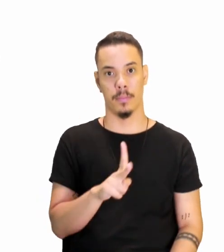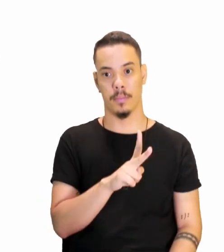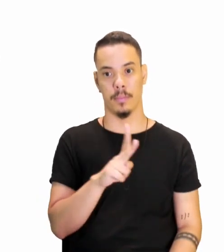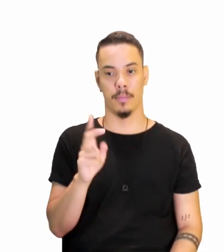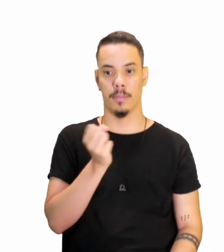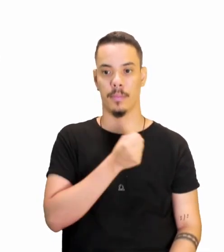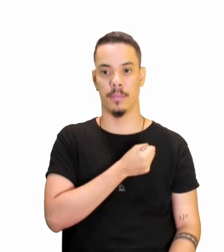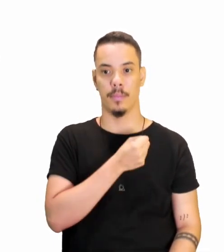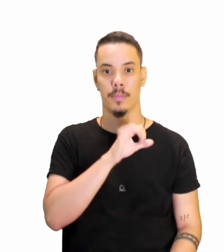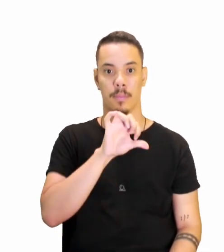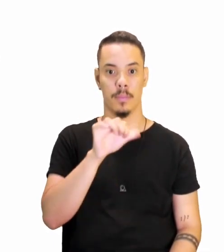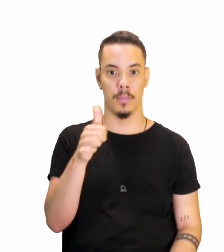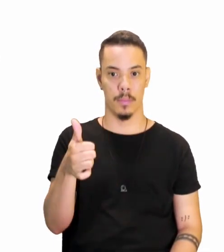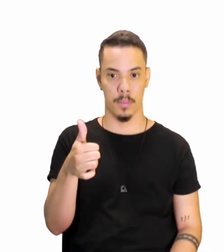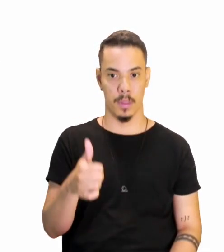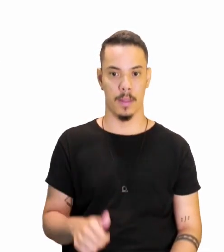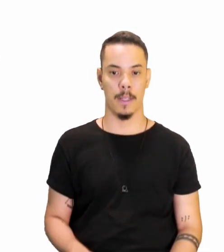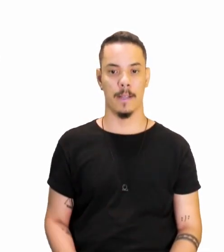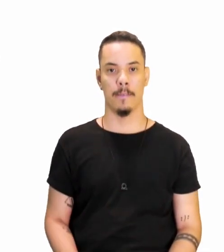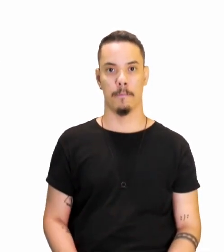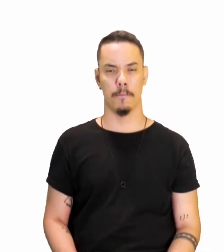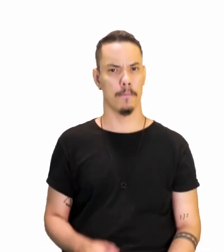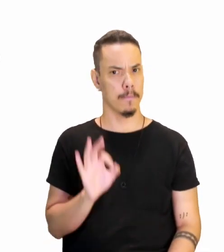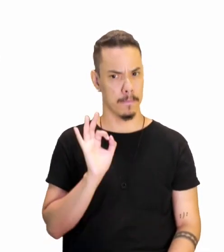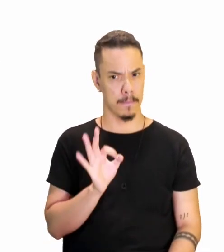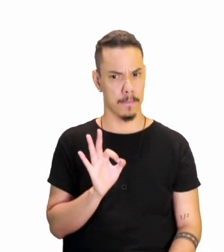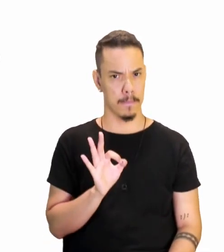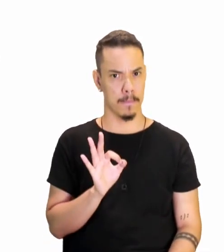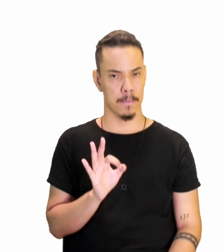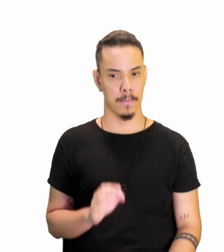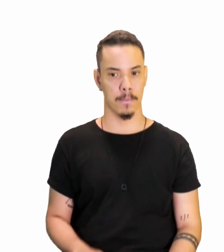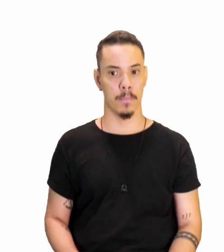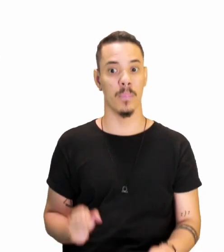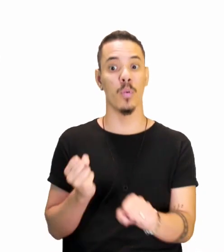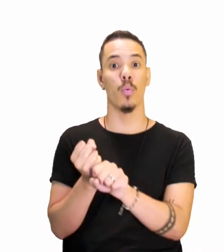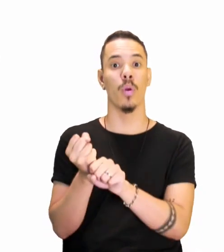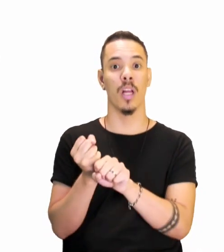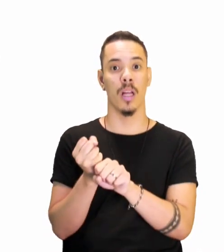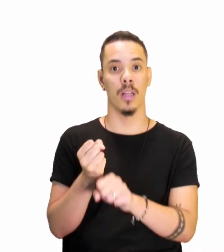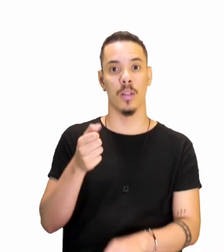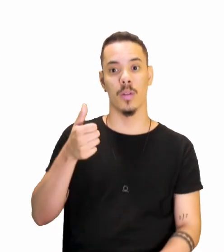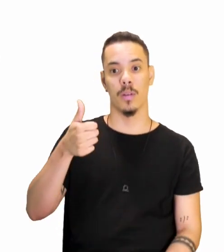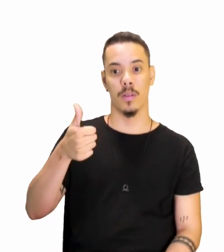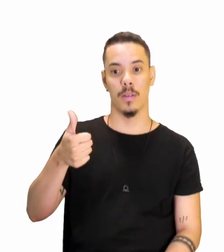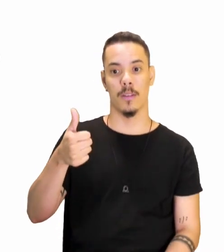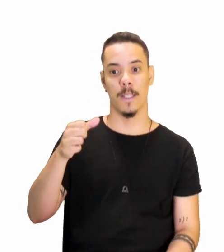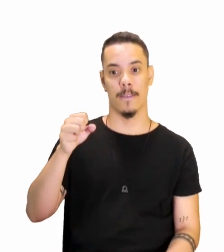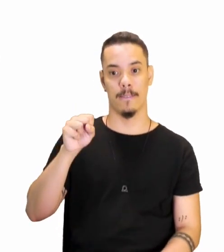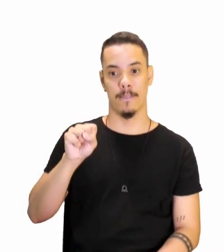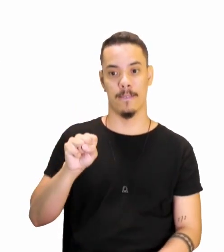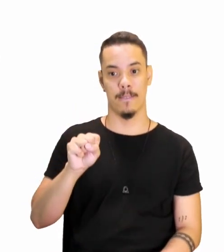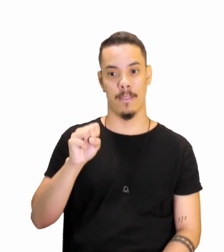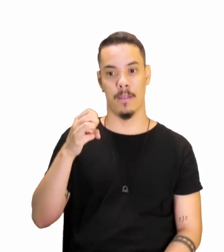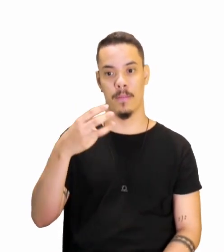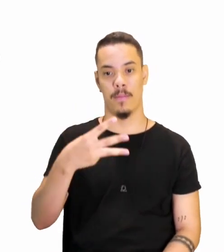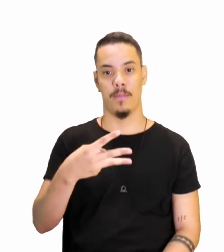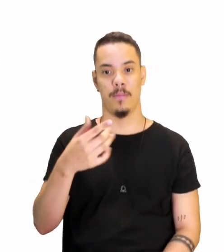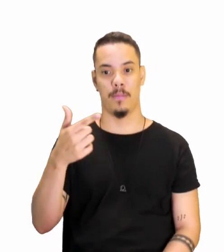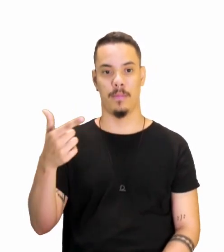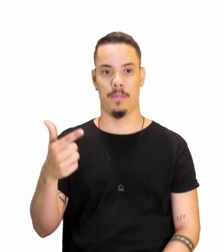número 91, Gazeta Comercial da Bahia. Olha só o ano, ó, 19 de setembro